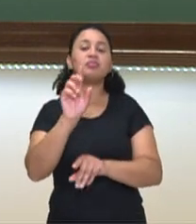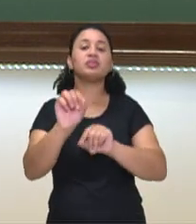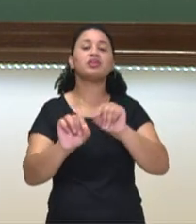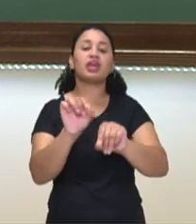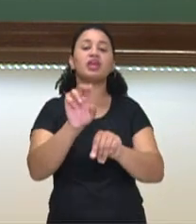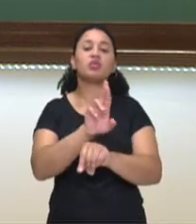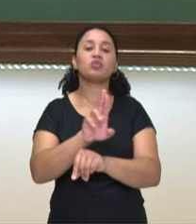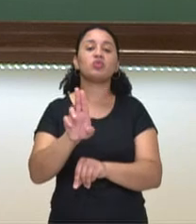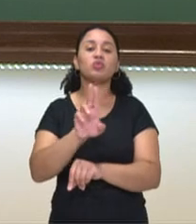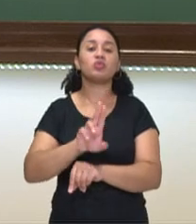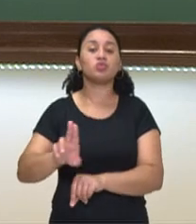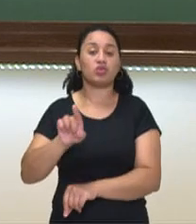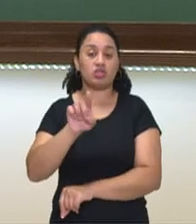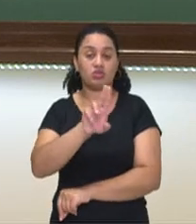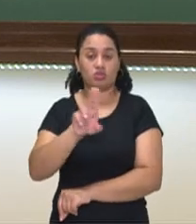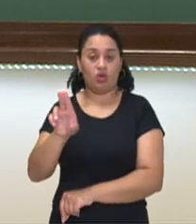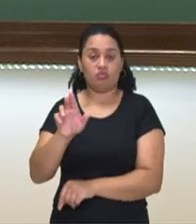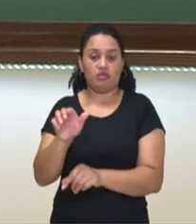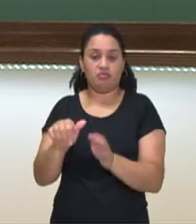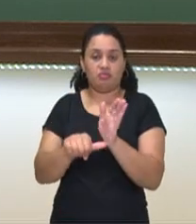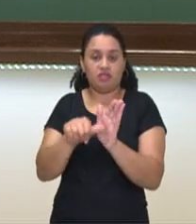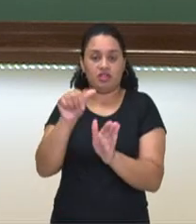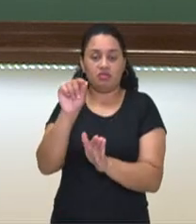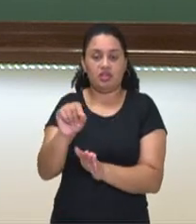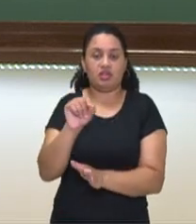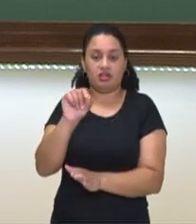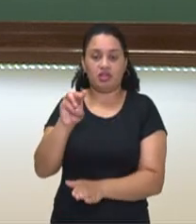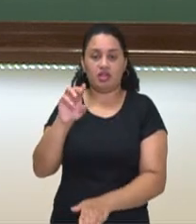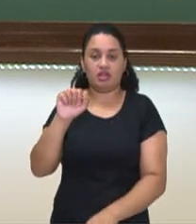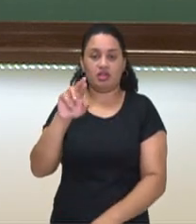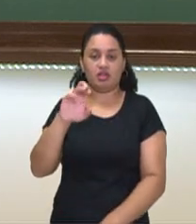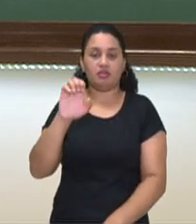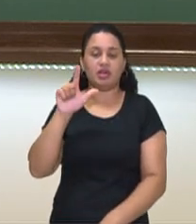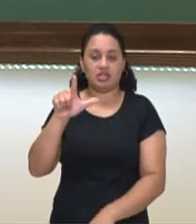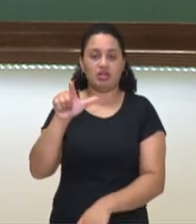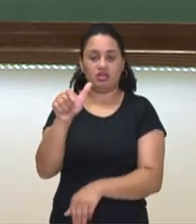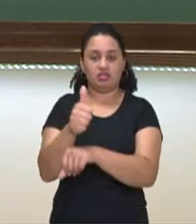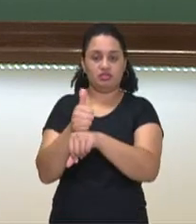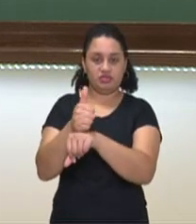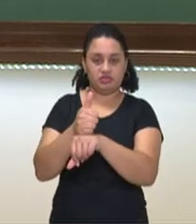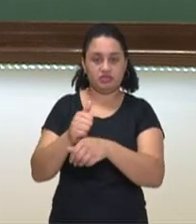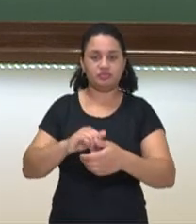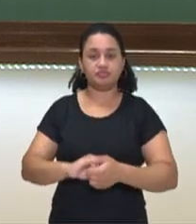termo mobile por primeiro foi Marcel